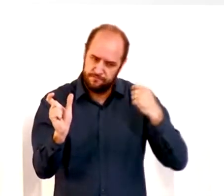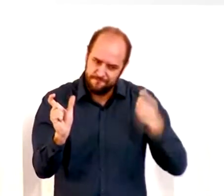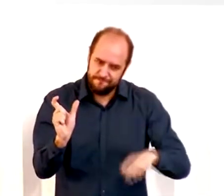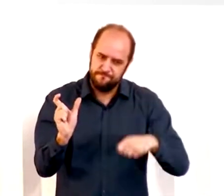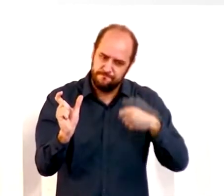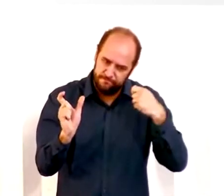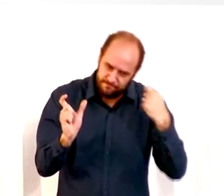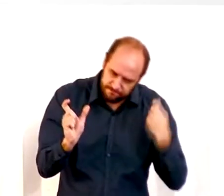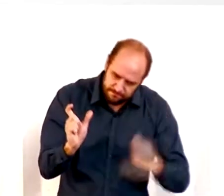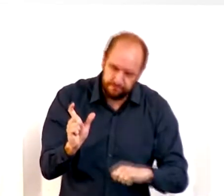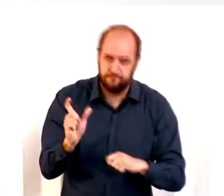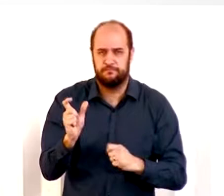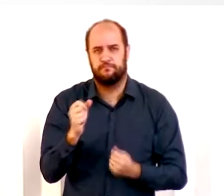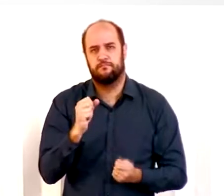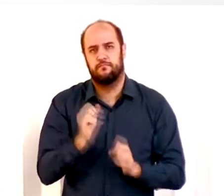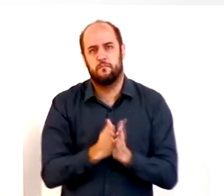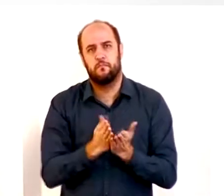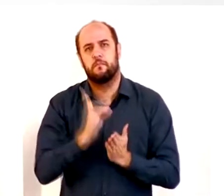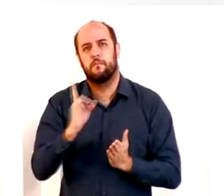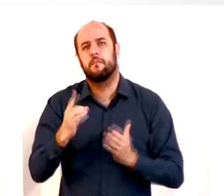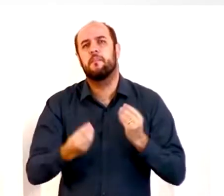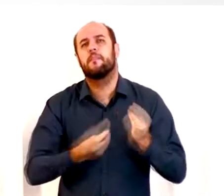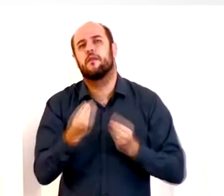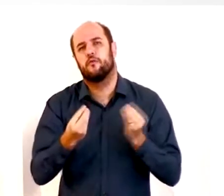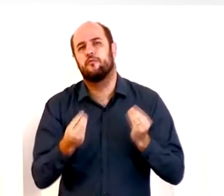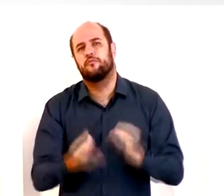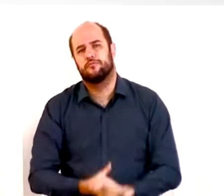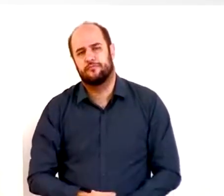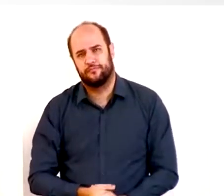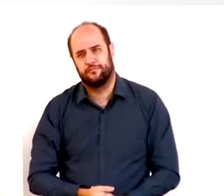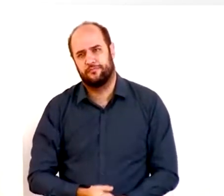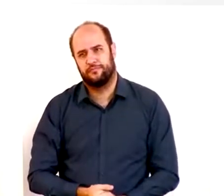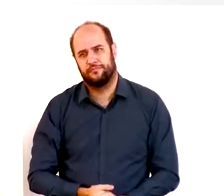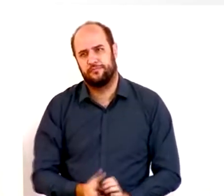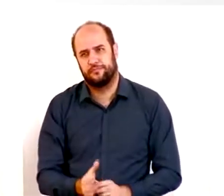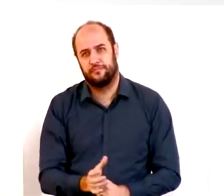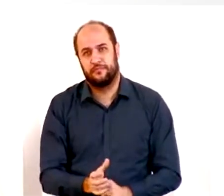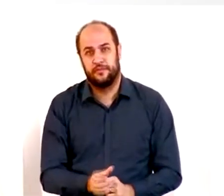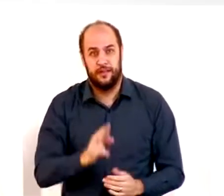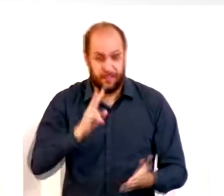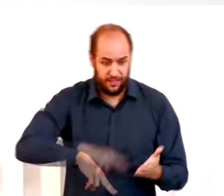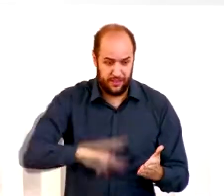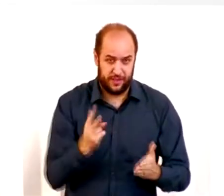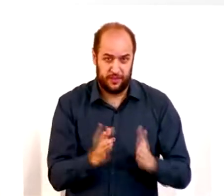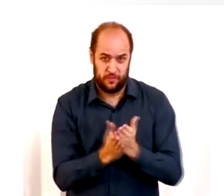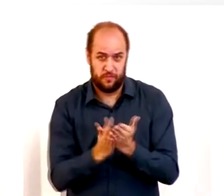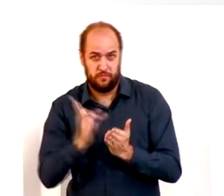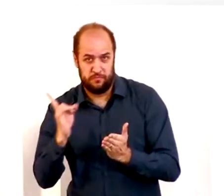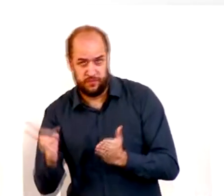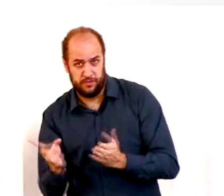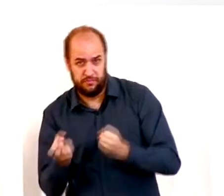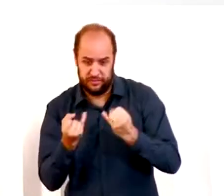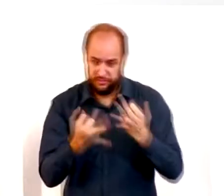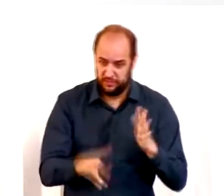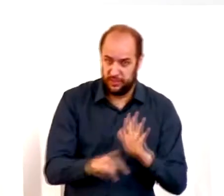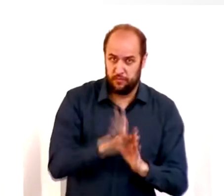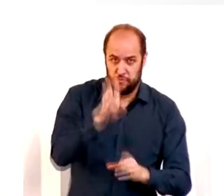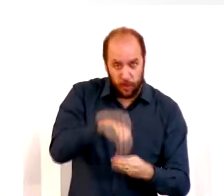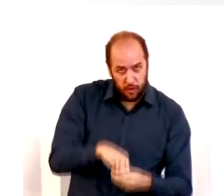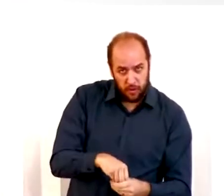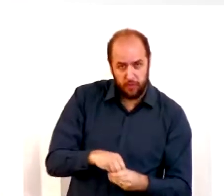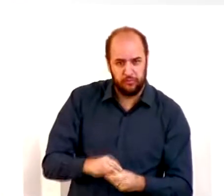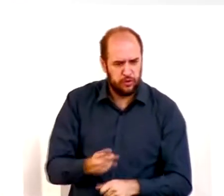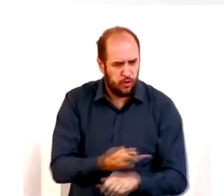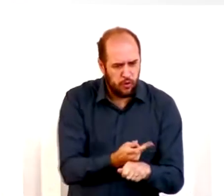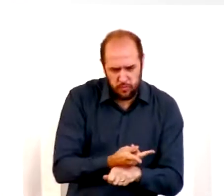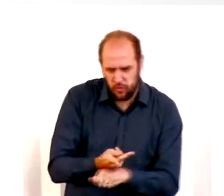necessário nas Escrituras? Graças a Deus, usando a Bíblia no sistema de a Bíblia explica a própria Bíblia, nós encontramos alguns